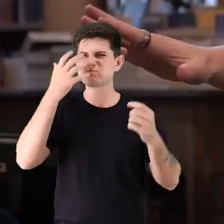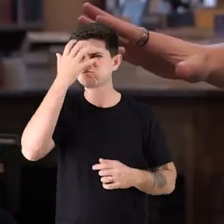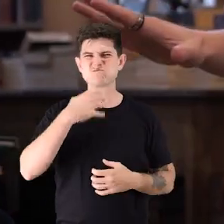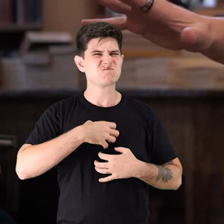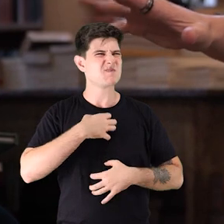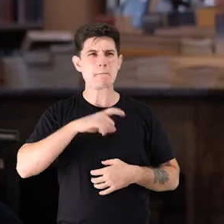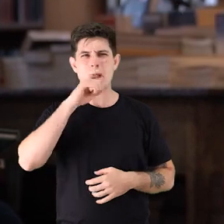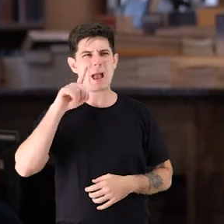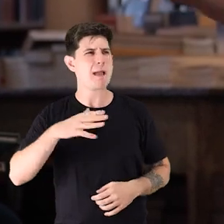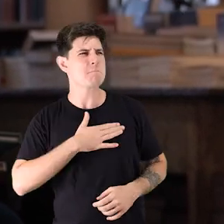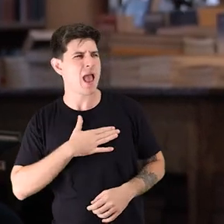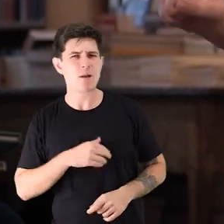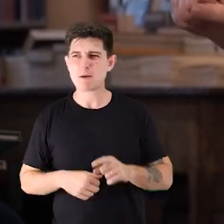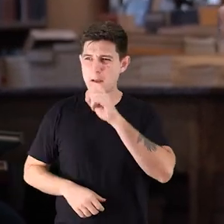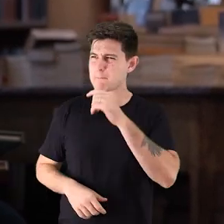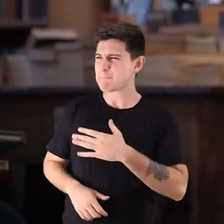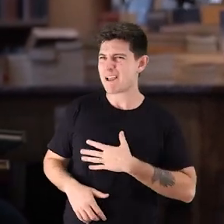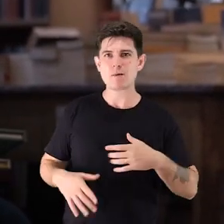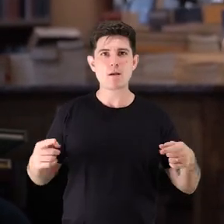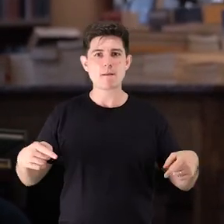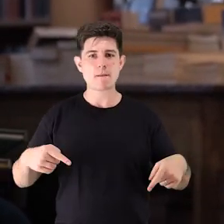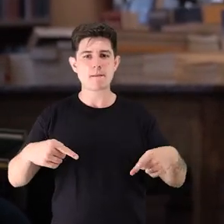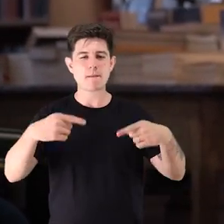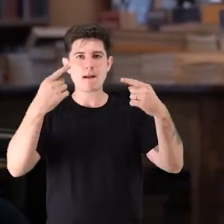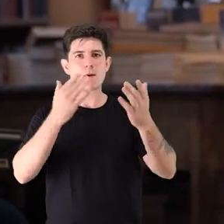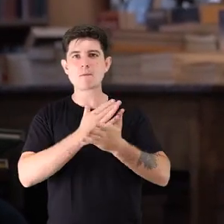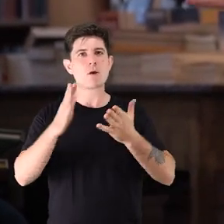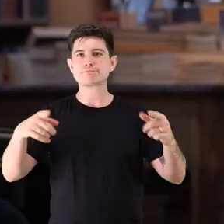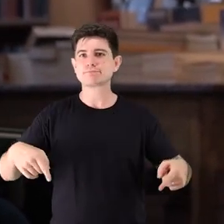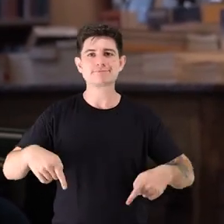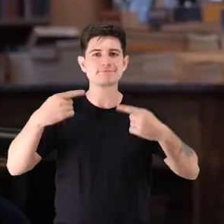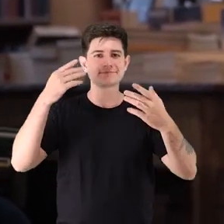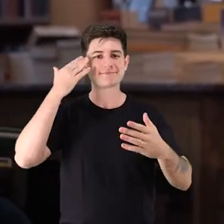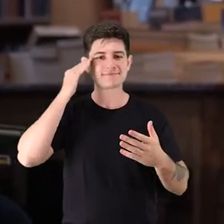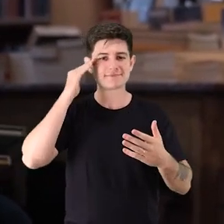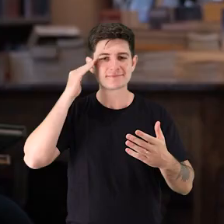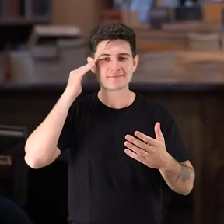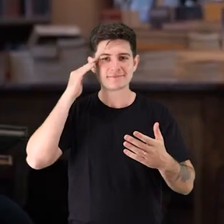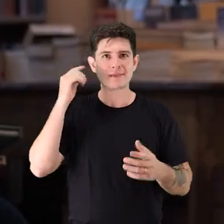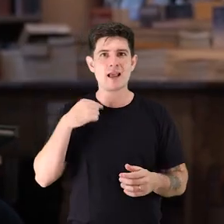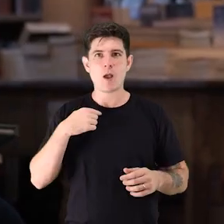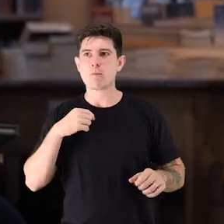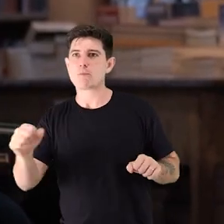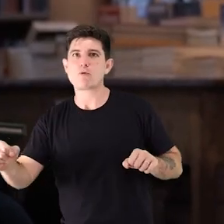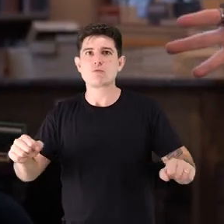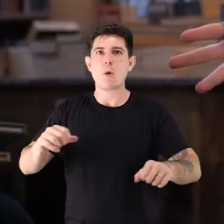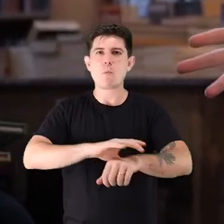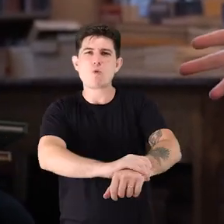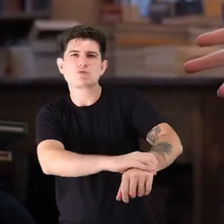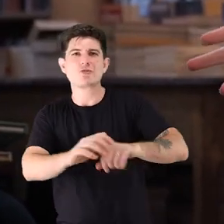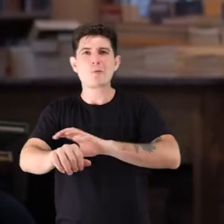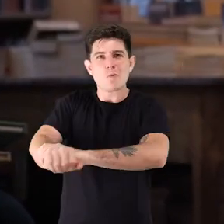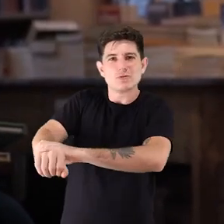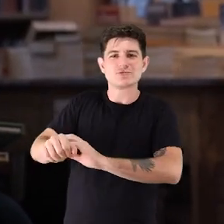enlouqueceu e começou a me puxar, papai é meu. A mais velha, papai. Ou seja, elas começaram a disputar o pai, me machucando,